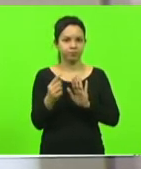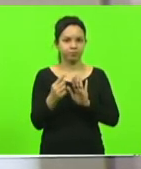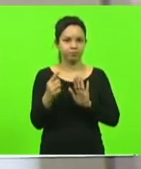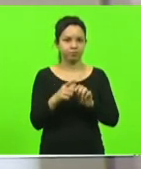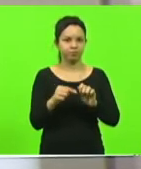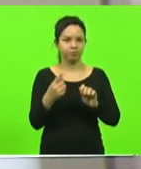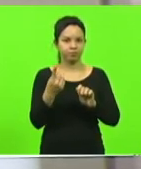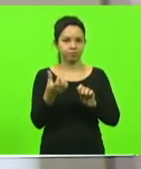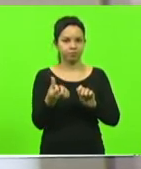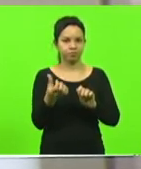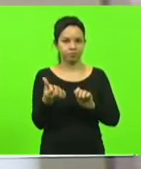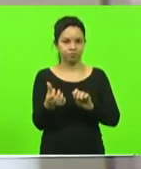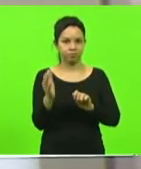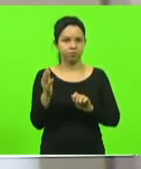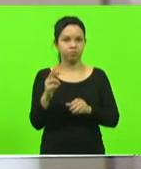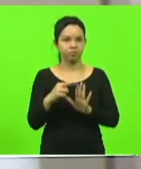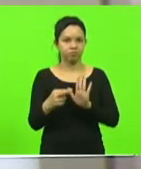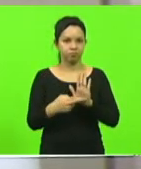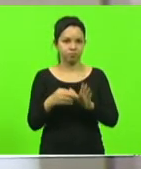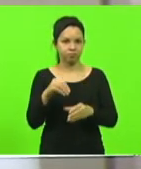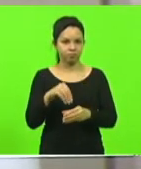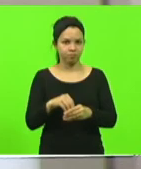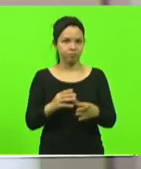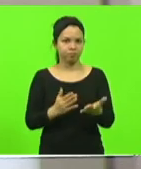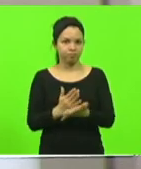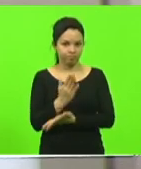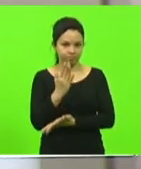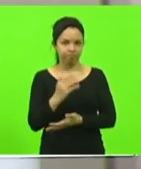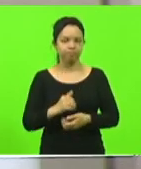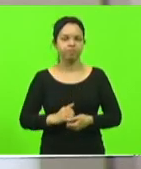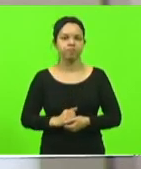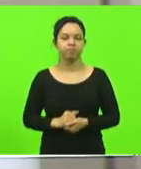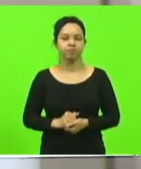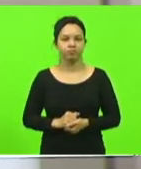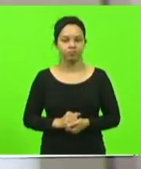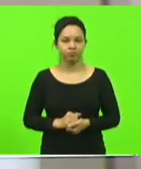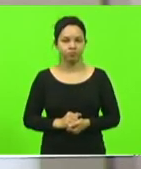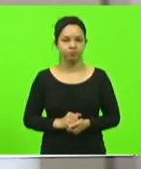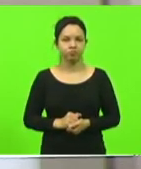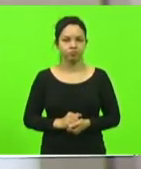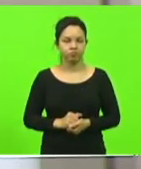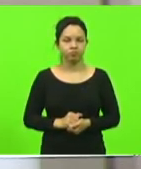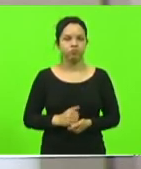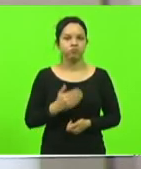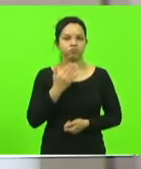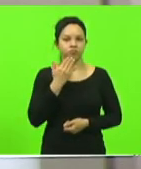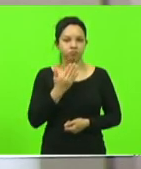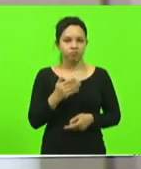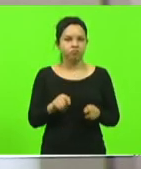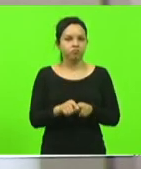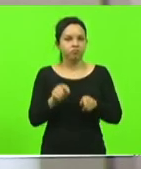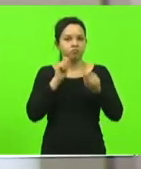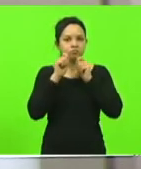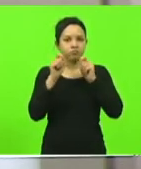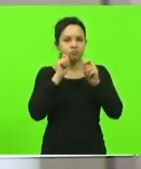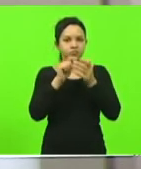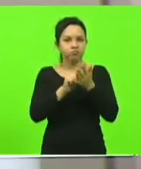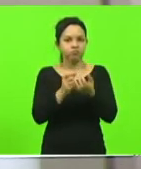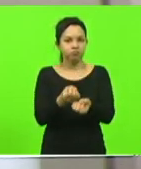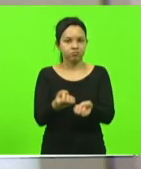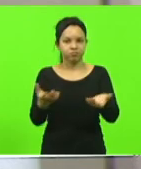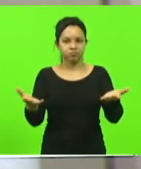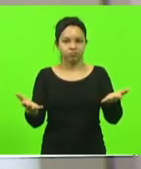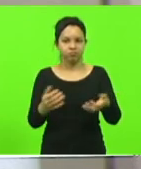do Regimento Interno, dou a ata por aprovada. E solicito também que a senhora distribua,